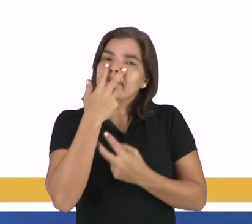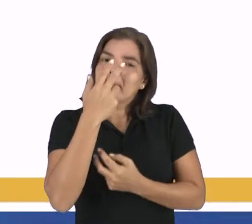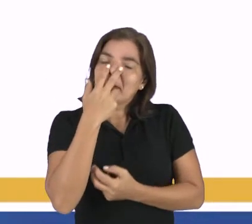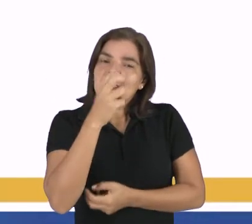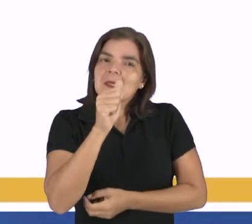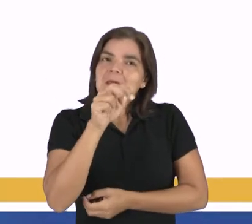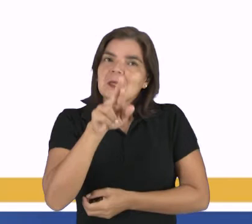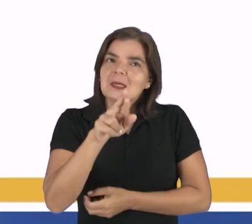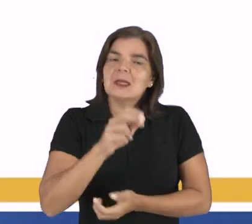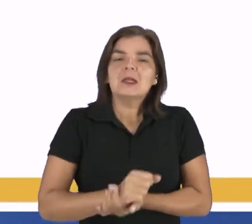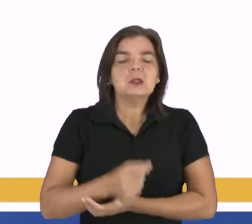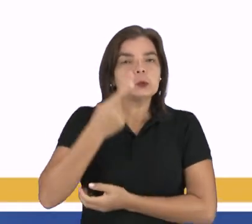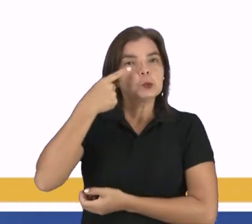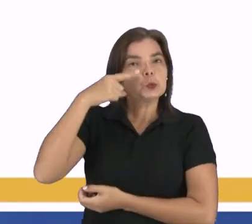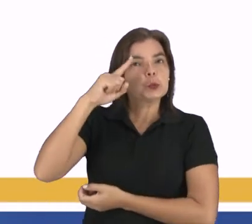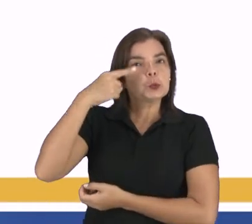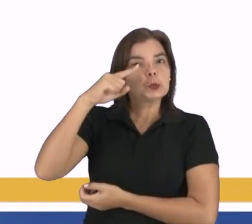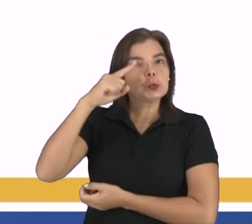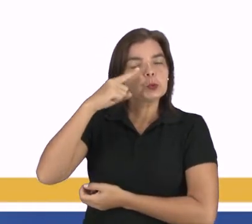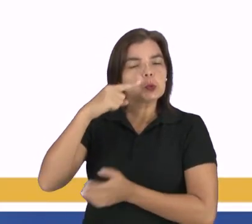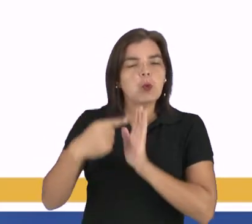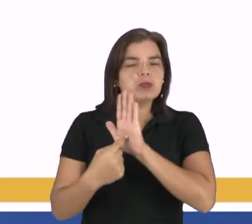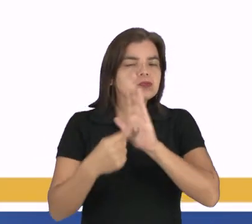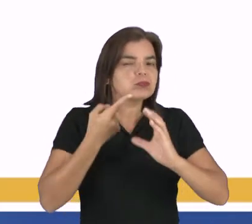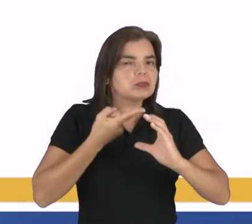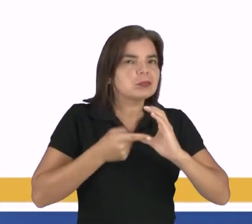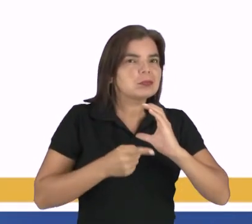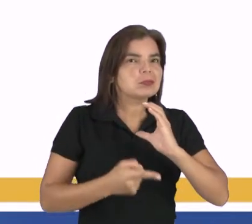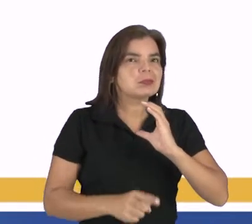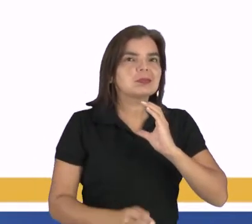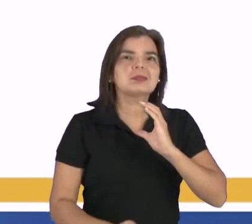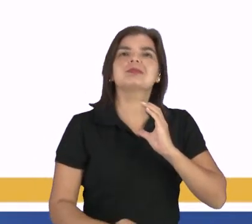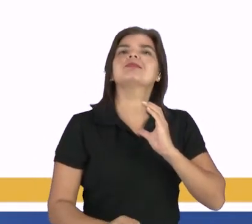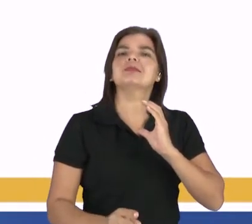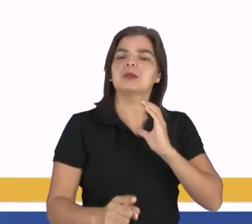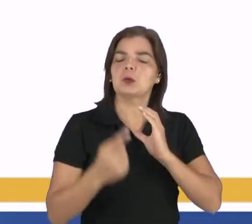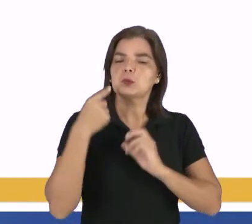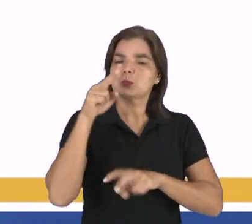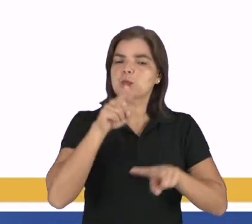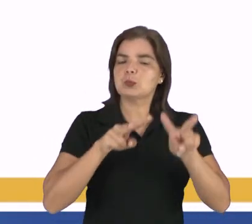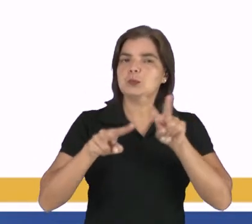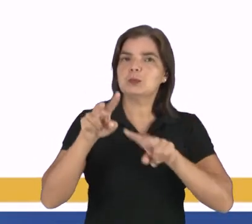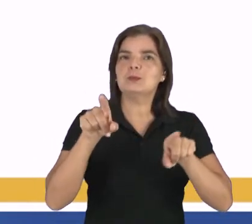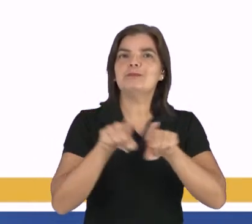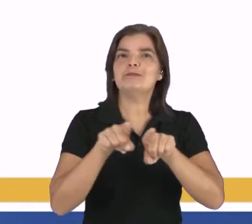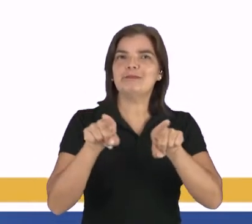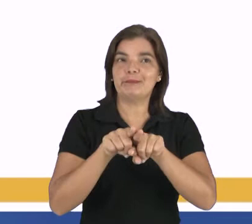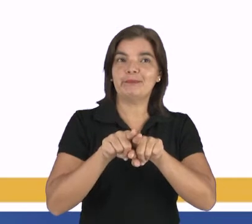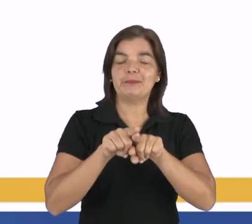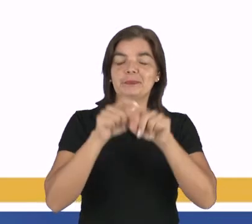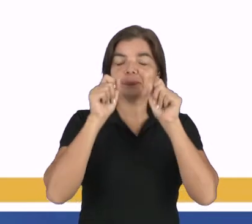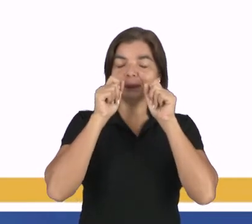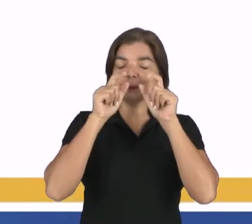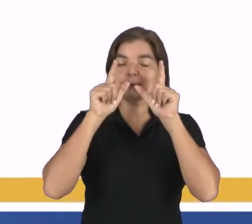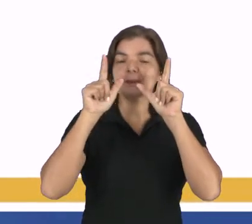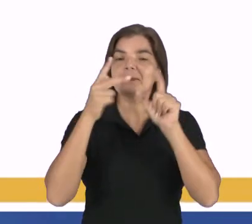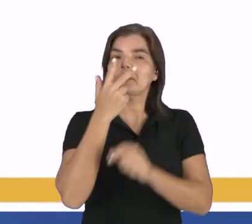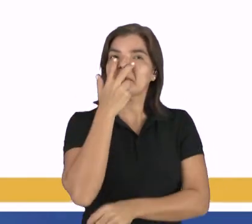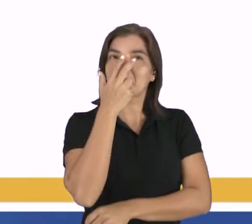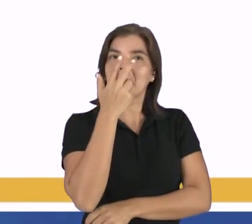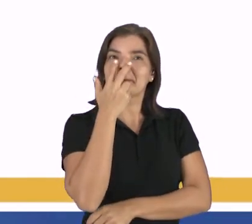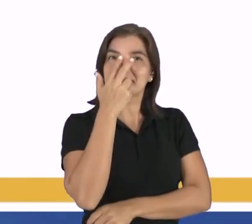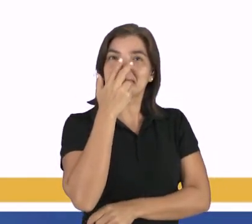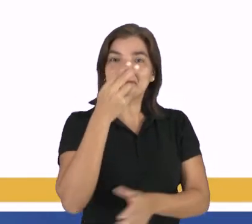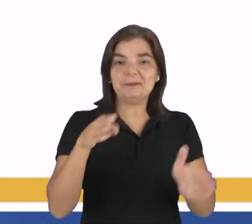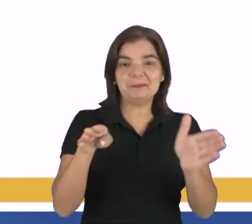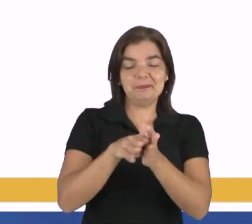As pálpebras anunciavam profundezas insondáveis. Quando ele as abria, parecia